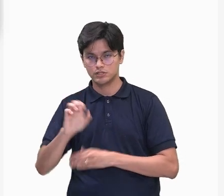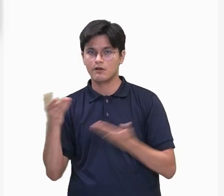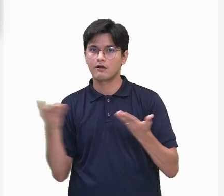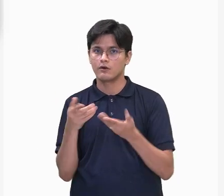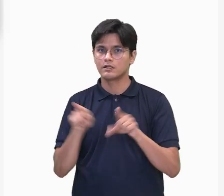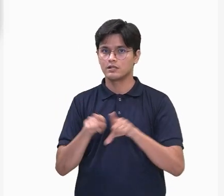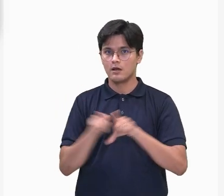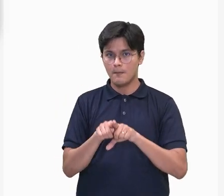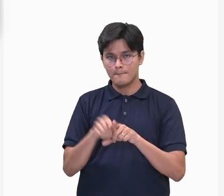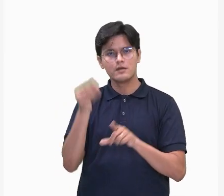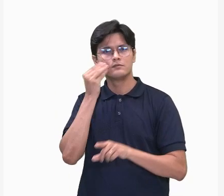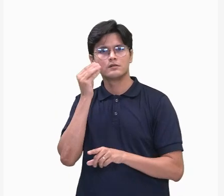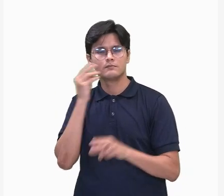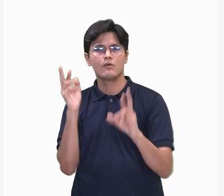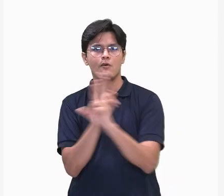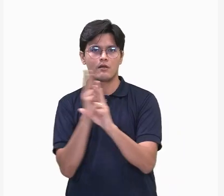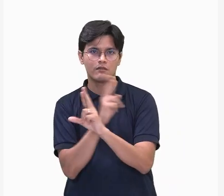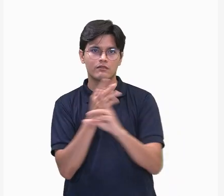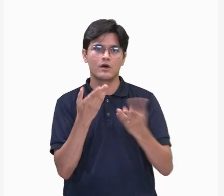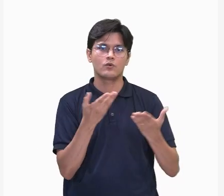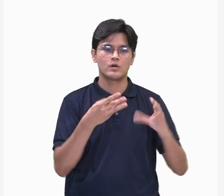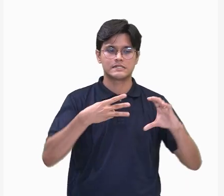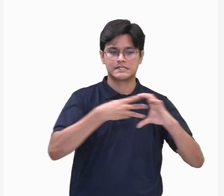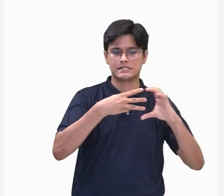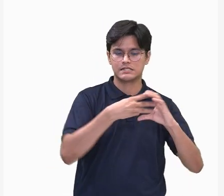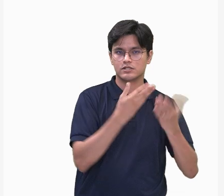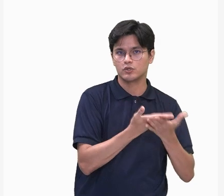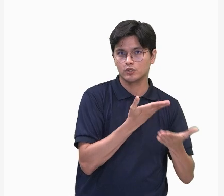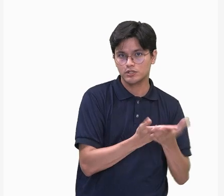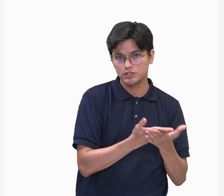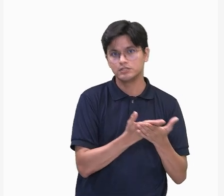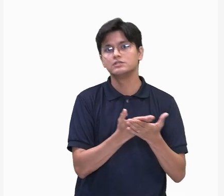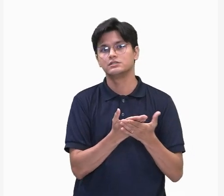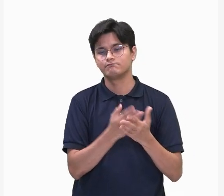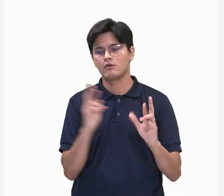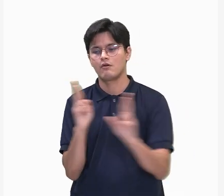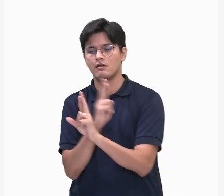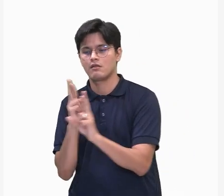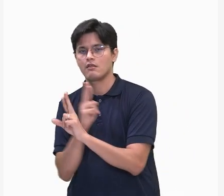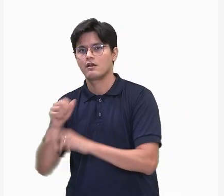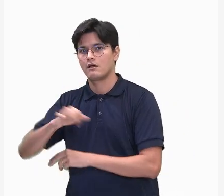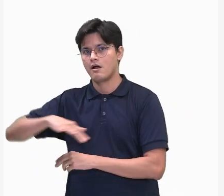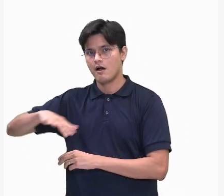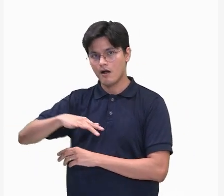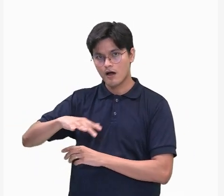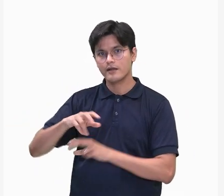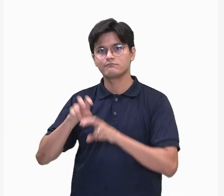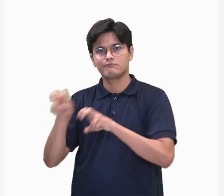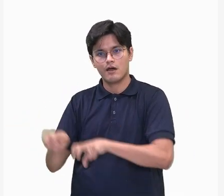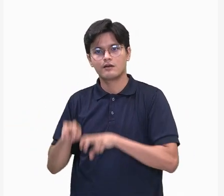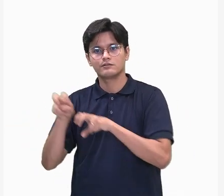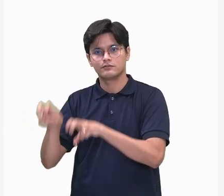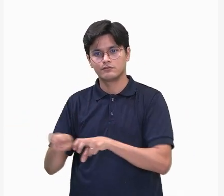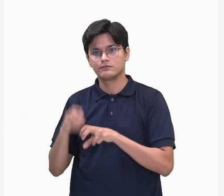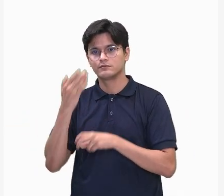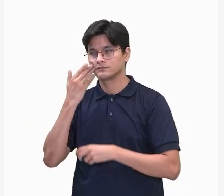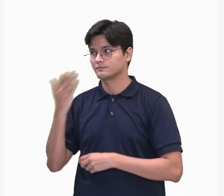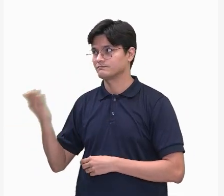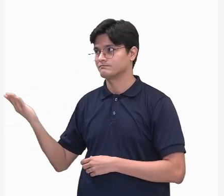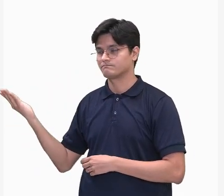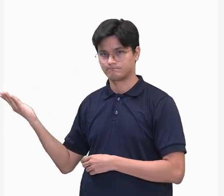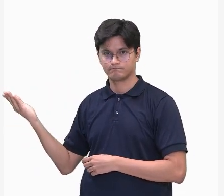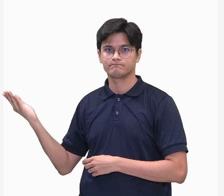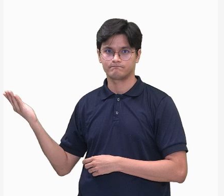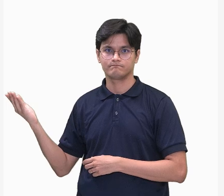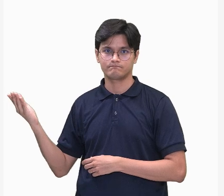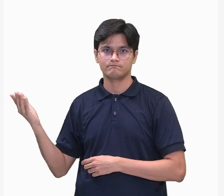da citologia na agricultura, né? Na agricultura e na biotecnologia. A gente observa o papel das células